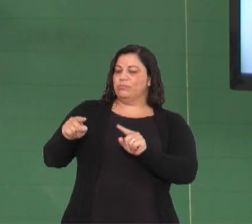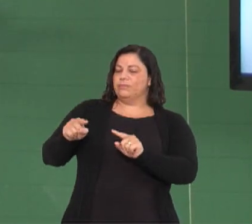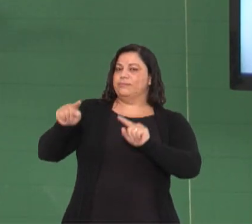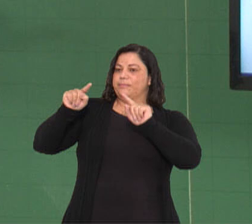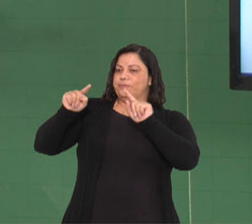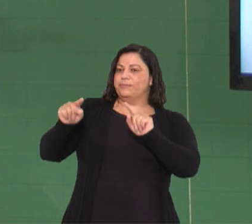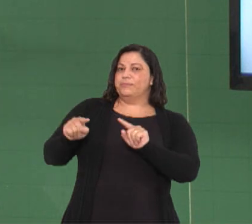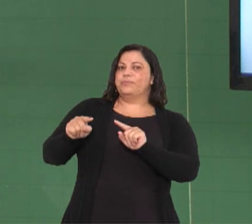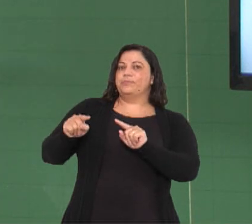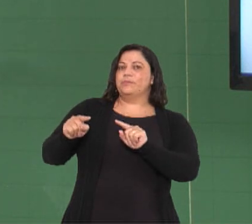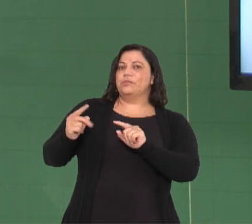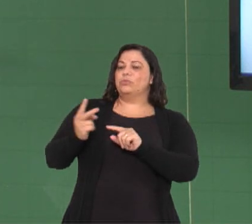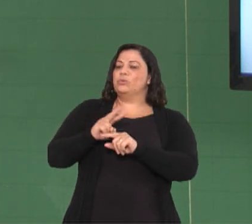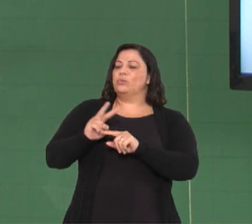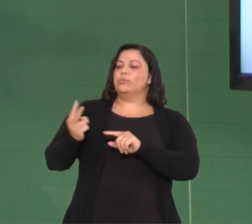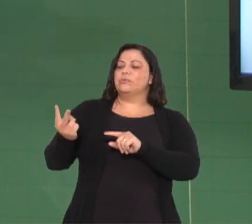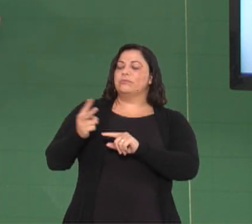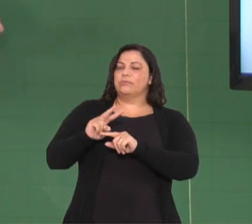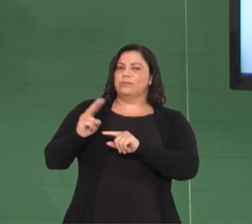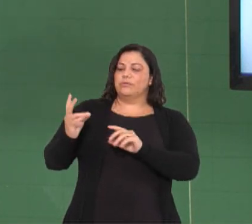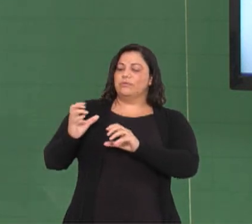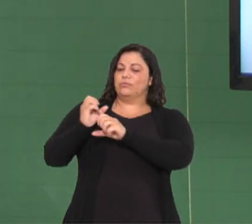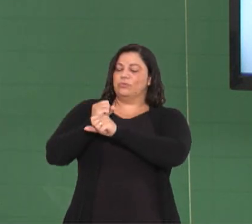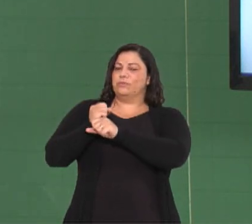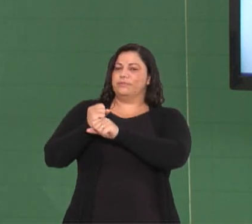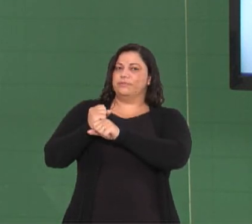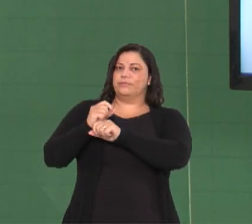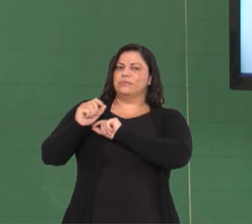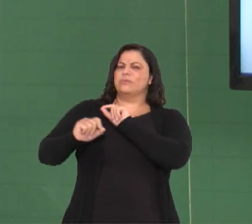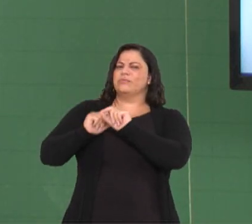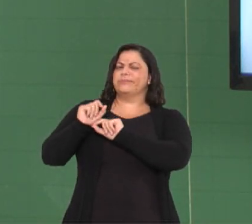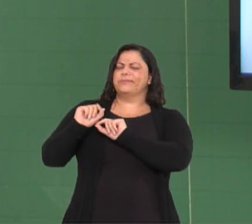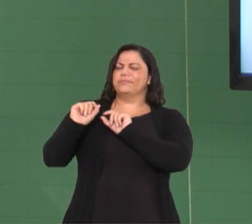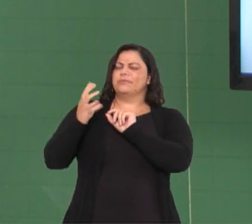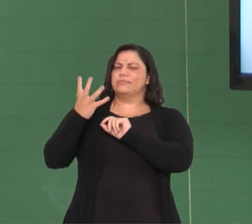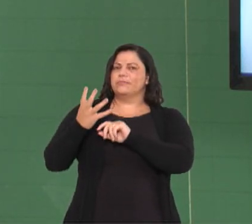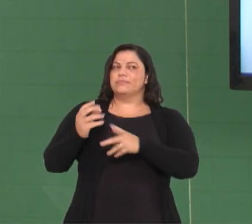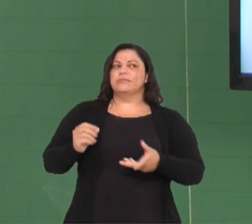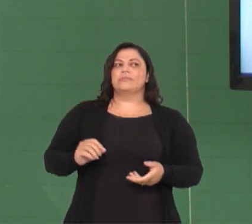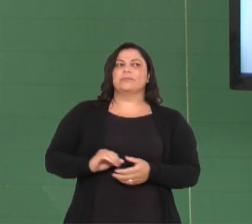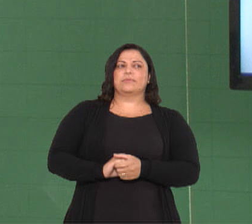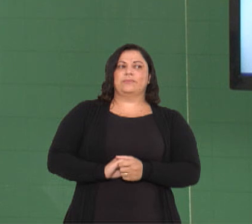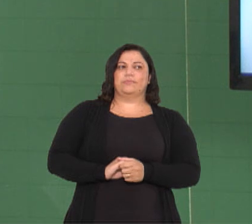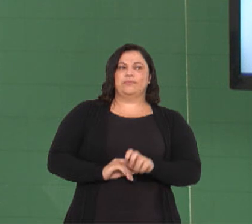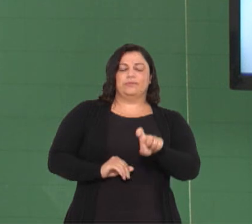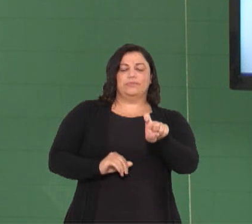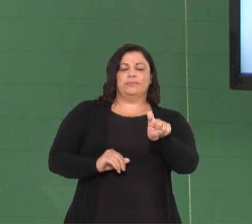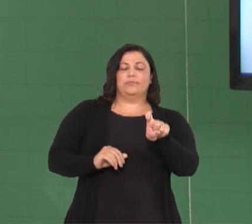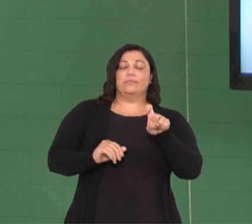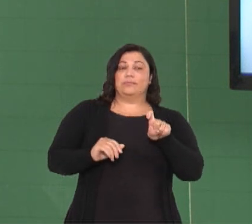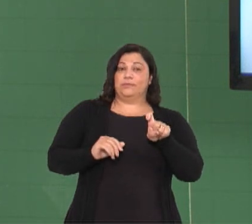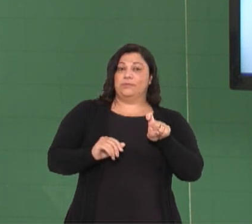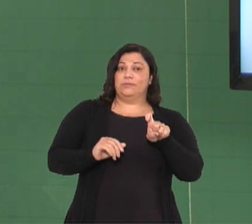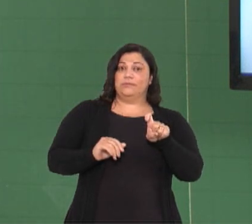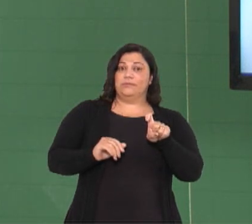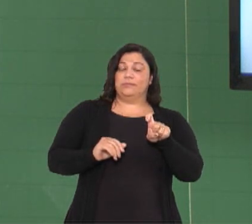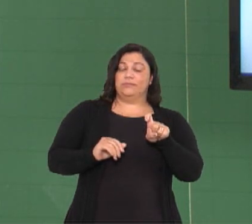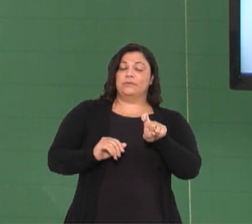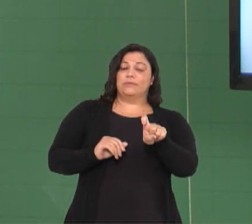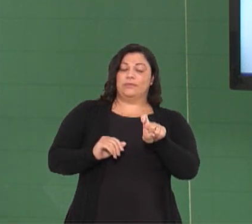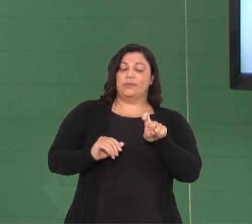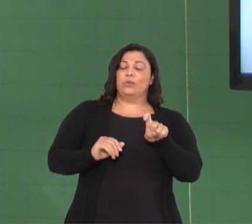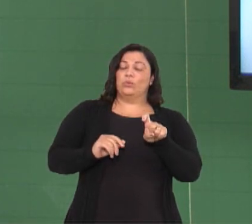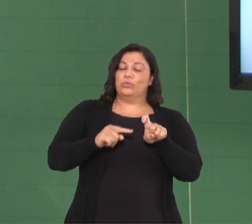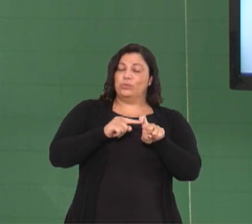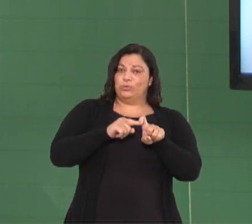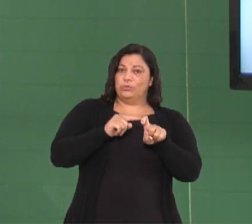vai ser elevado ao quadrado, mas também o D vai ser elevado ao quadrado. Veja o que vai ocorrer. distância, força X, que eu quero saber